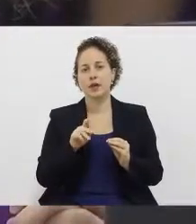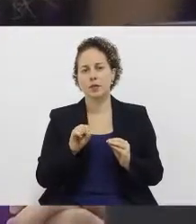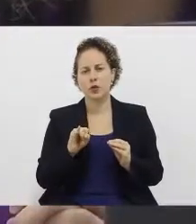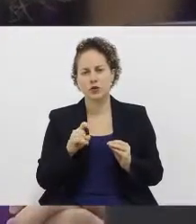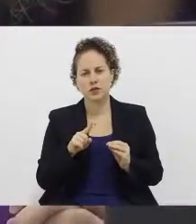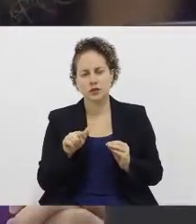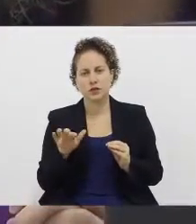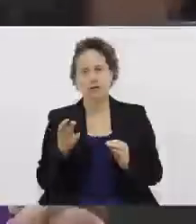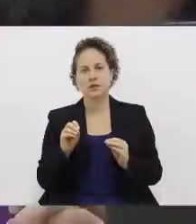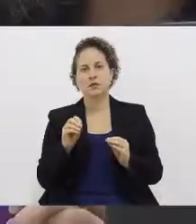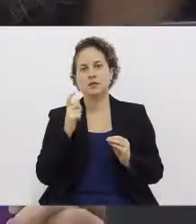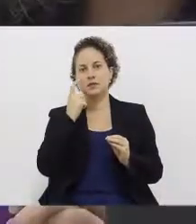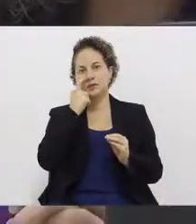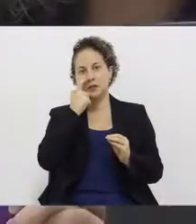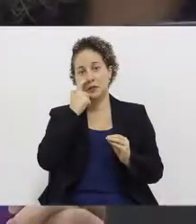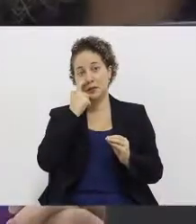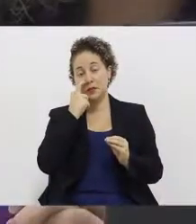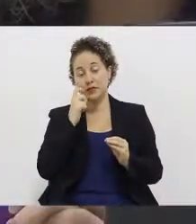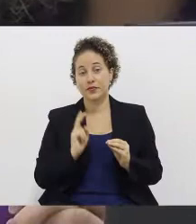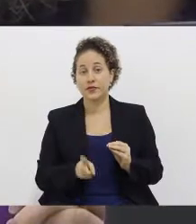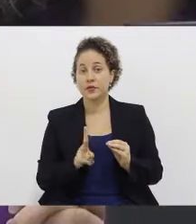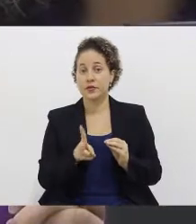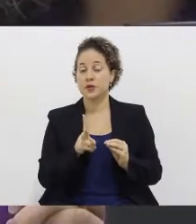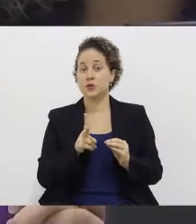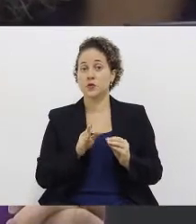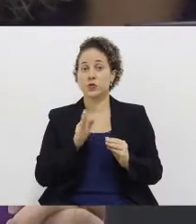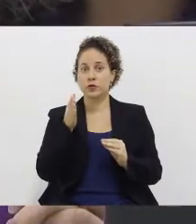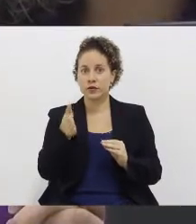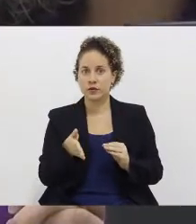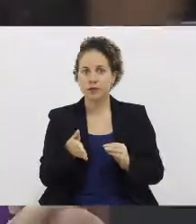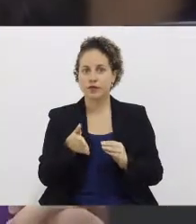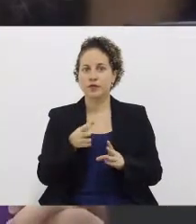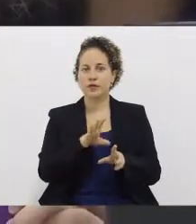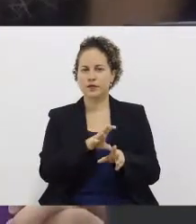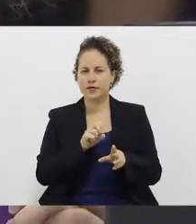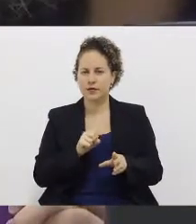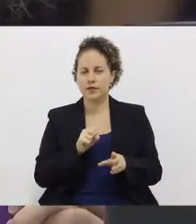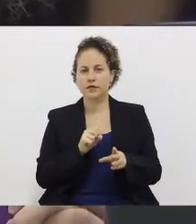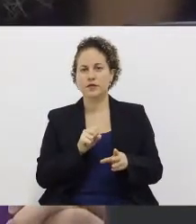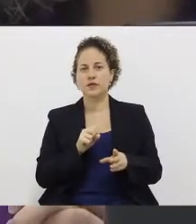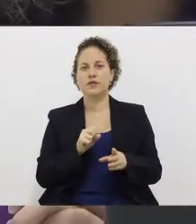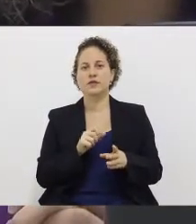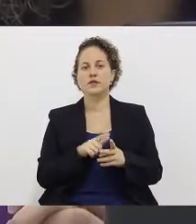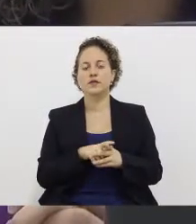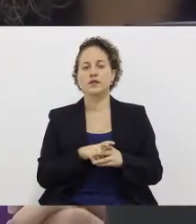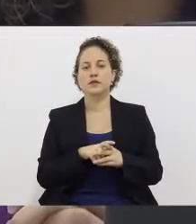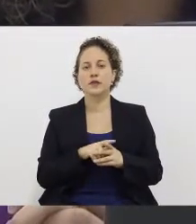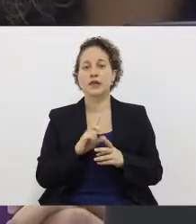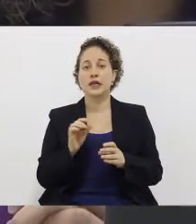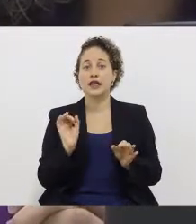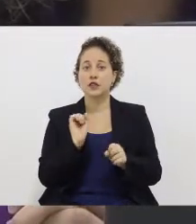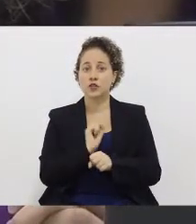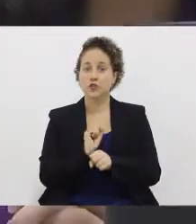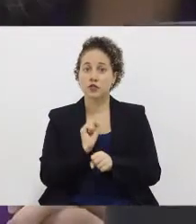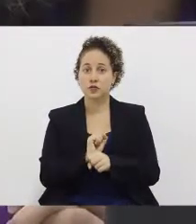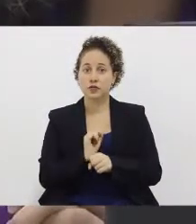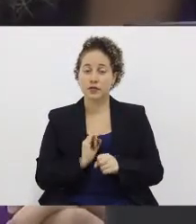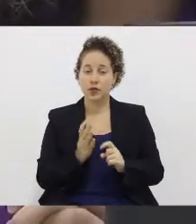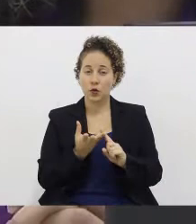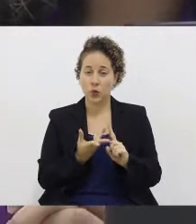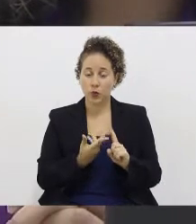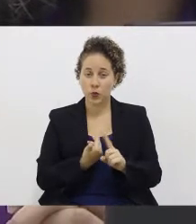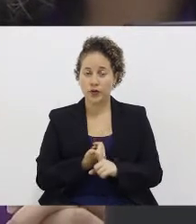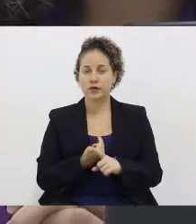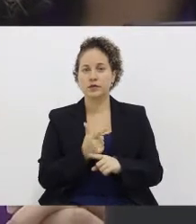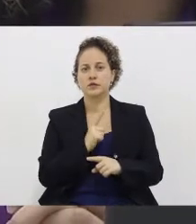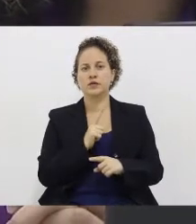diz que todas as vezes que determinada quantidade do item é retirada do estoque, verifica-se a quantidade restante. Se esta quantidade